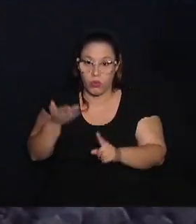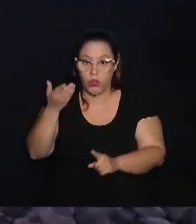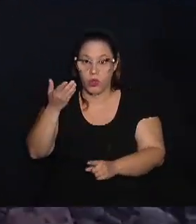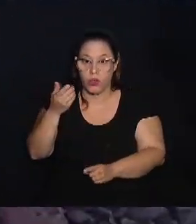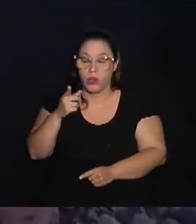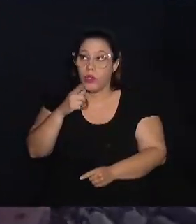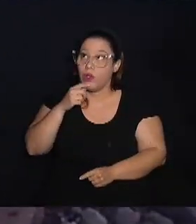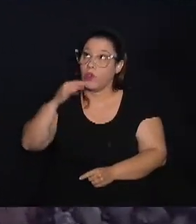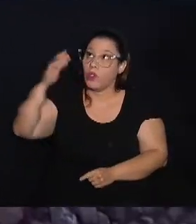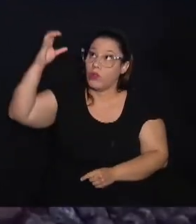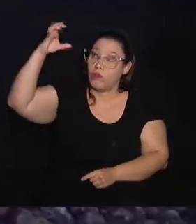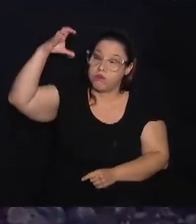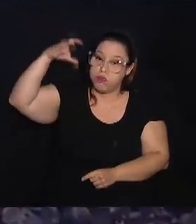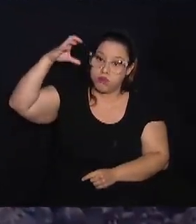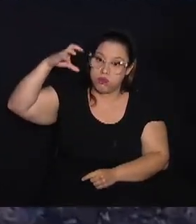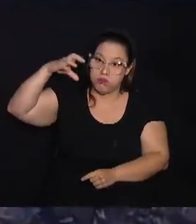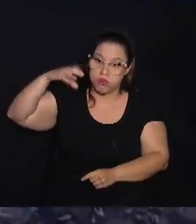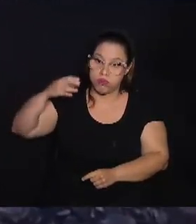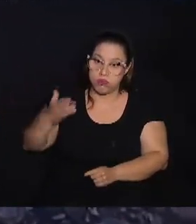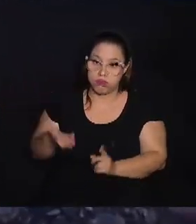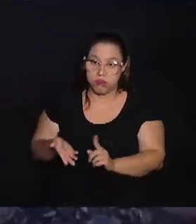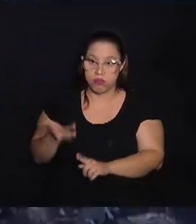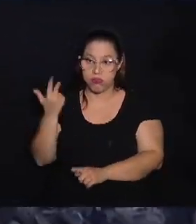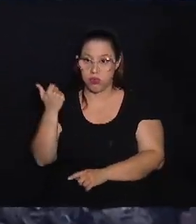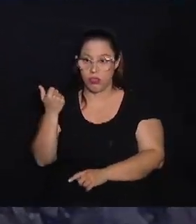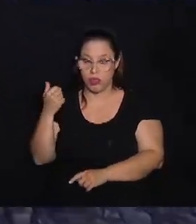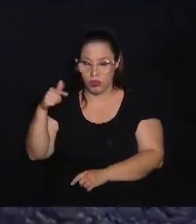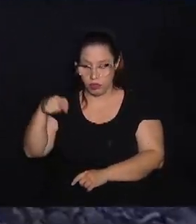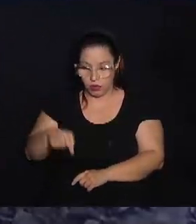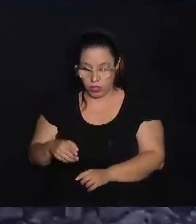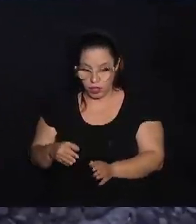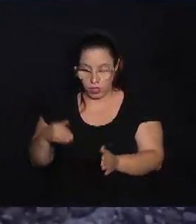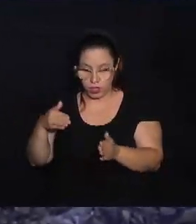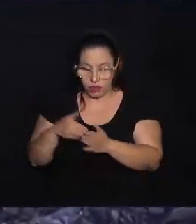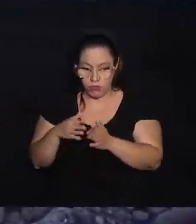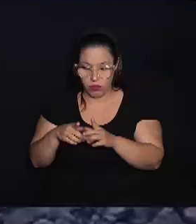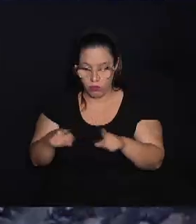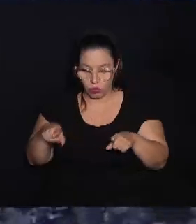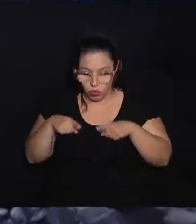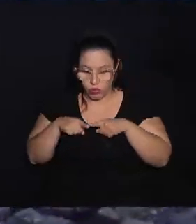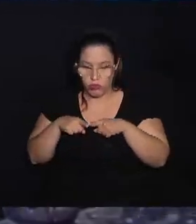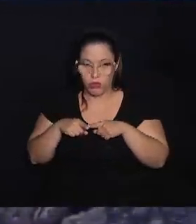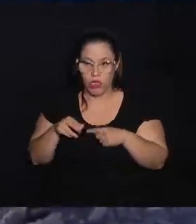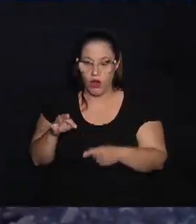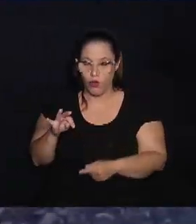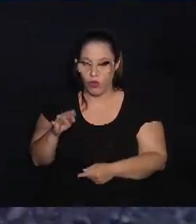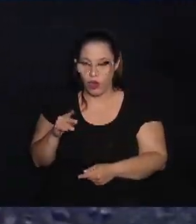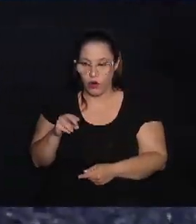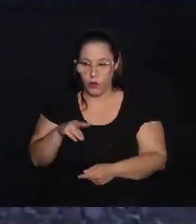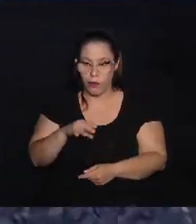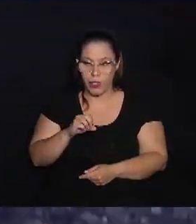chuva evapore antes mesmo de penetrar o solo. Esse fenômeno não só